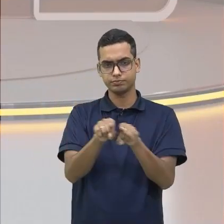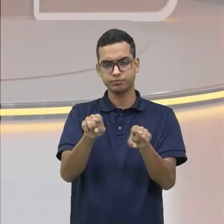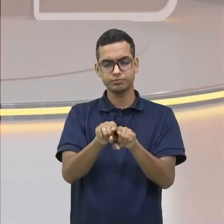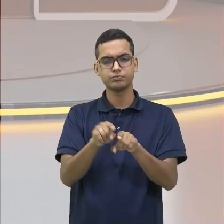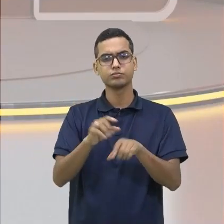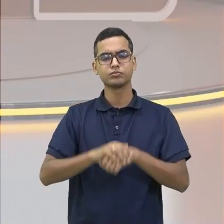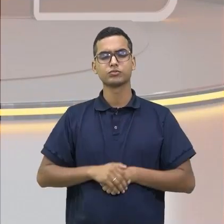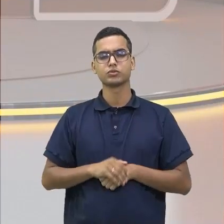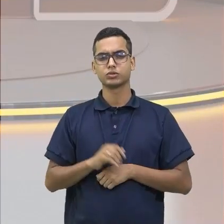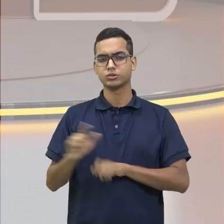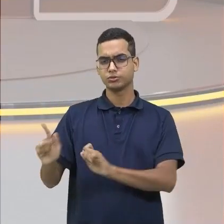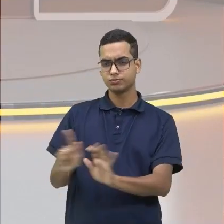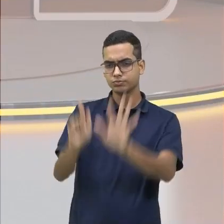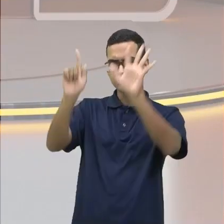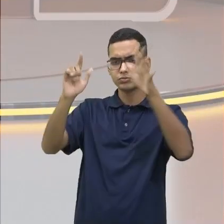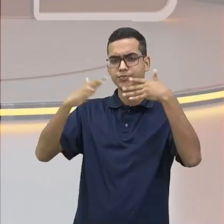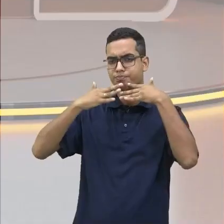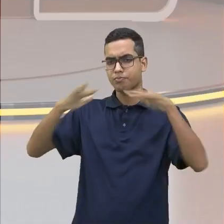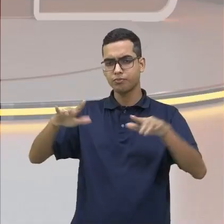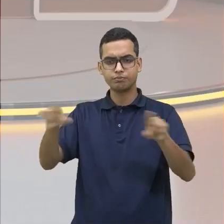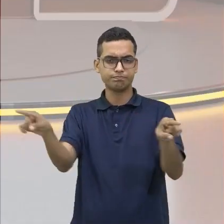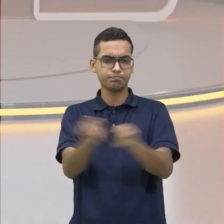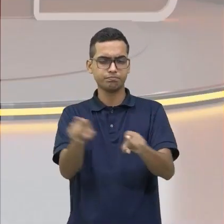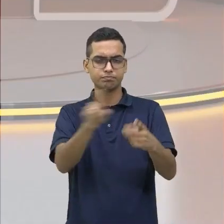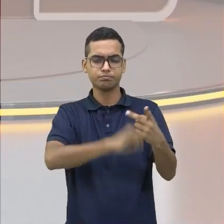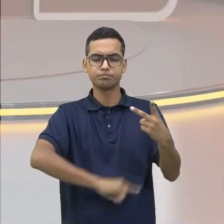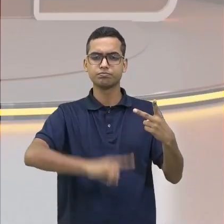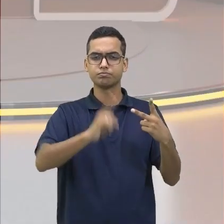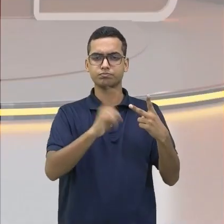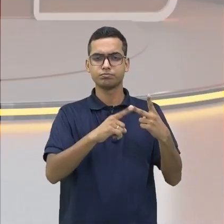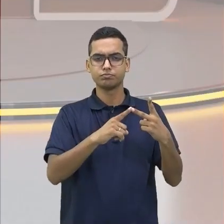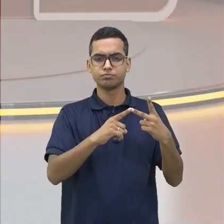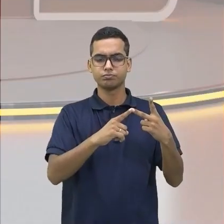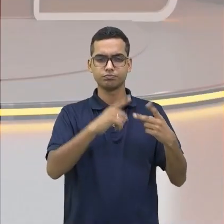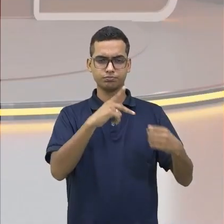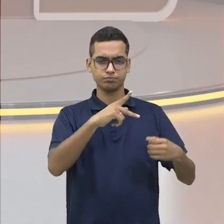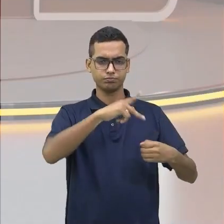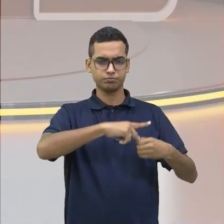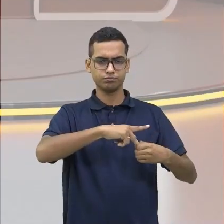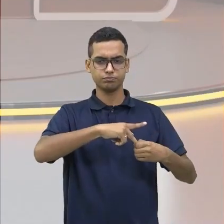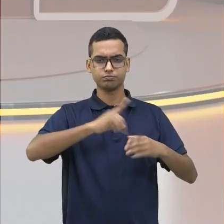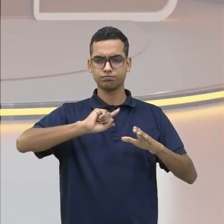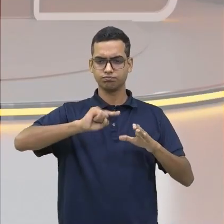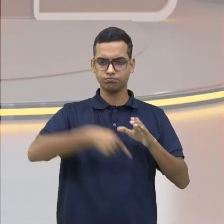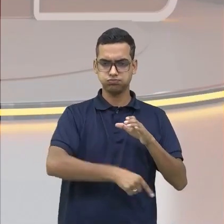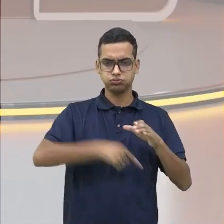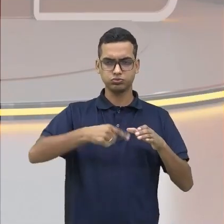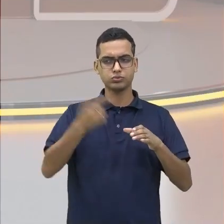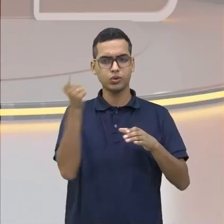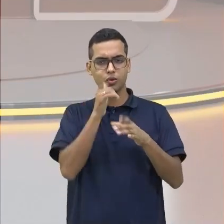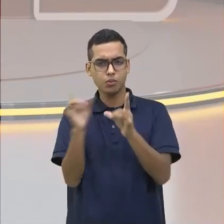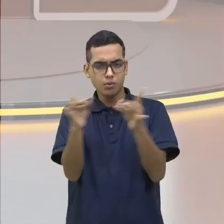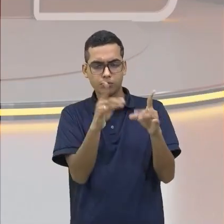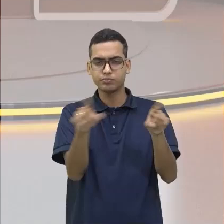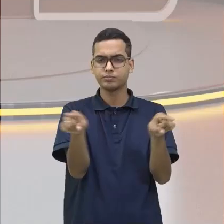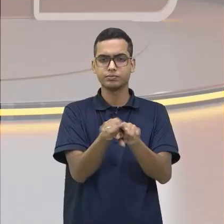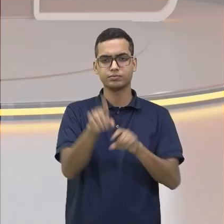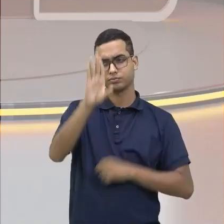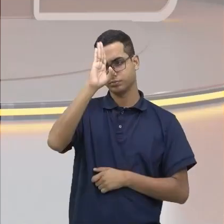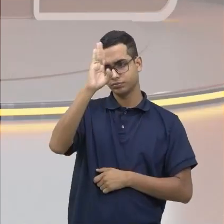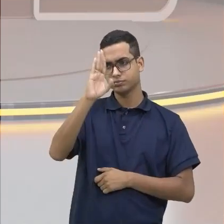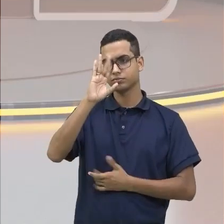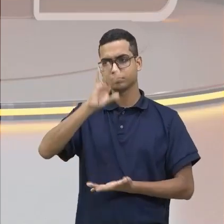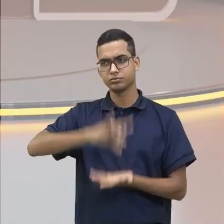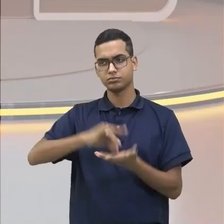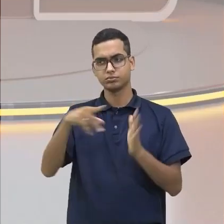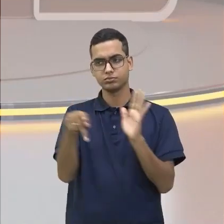natural quanto do petróleo. E na América Latina a gente observa que também tem um grande destaque, não somente ali no